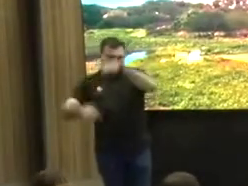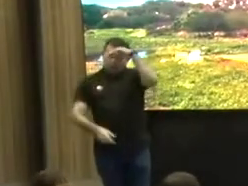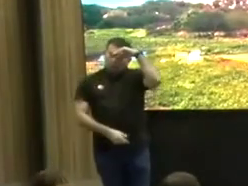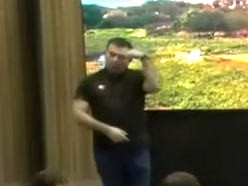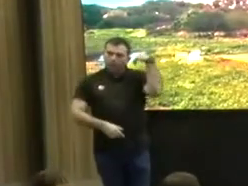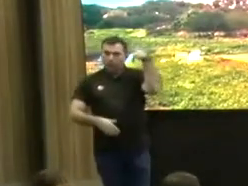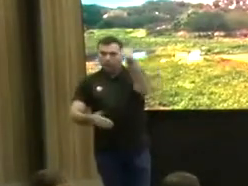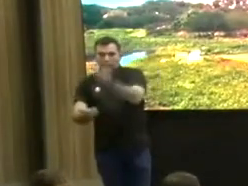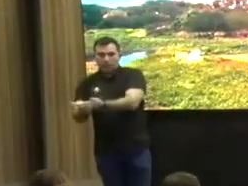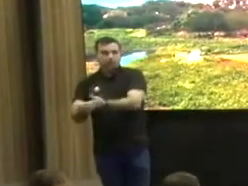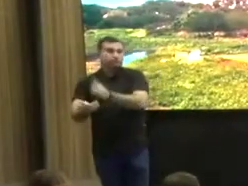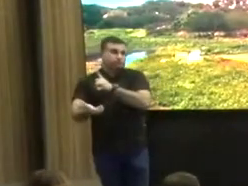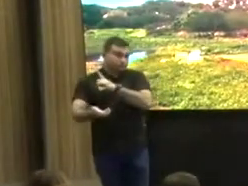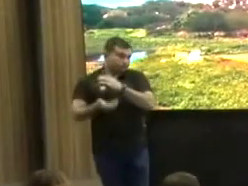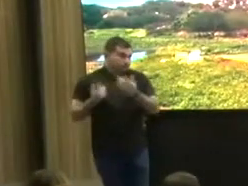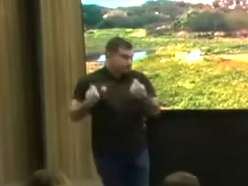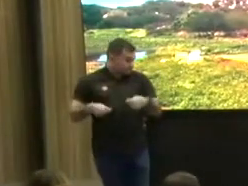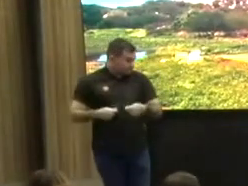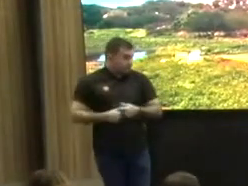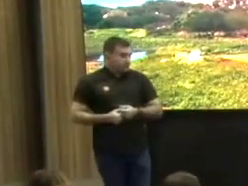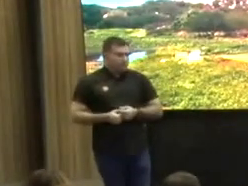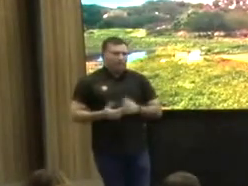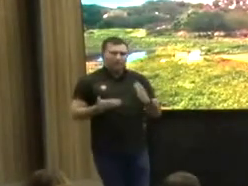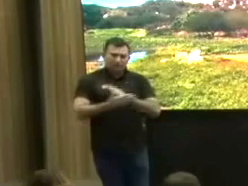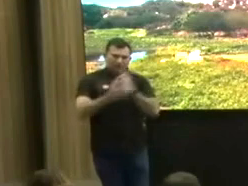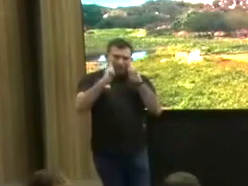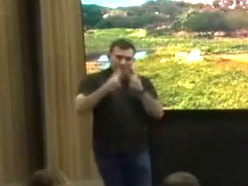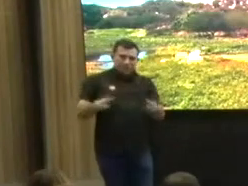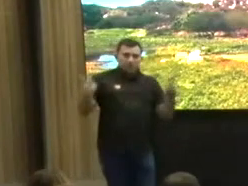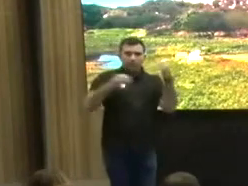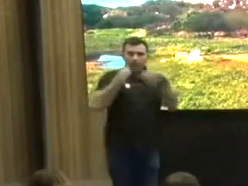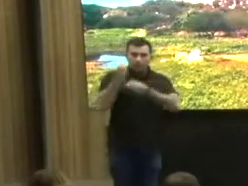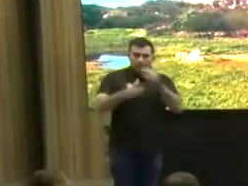visão, digamos, economicista,